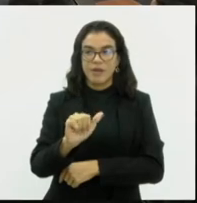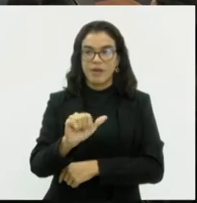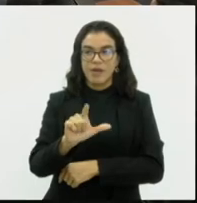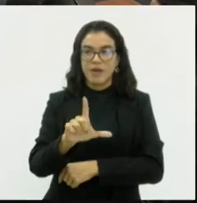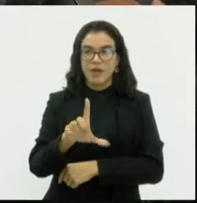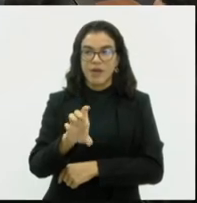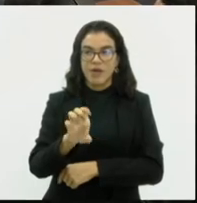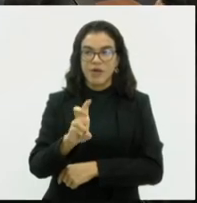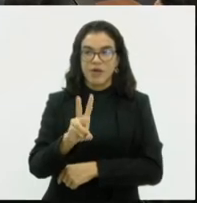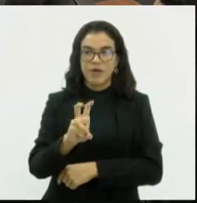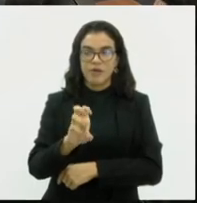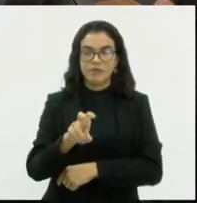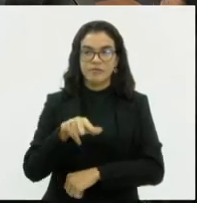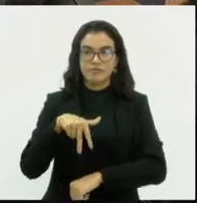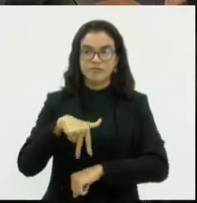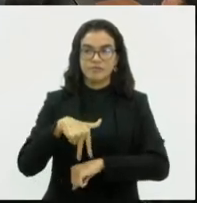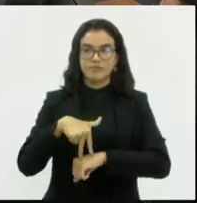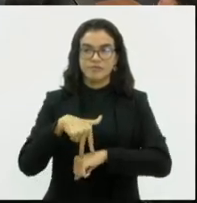São de respeito em pé.